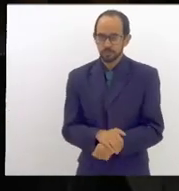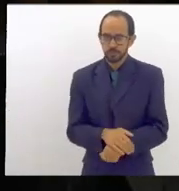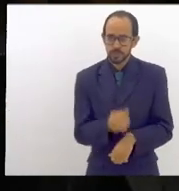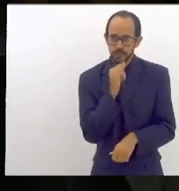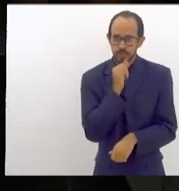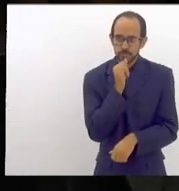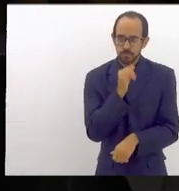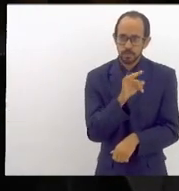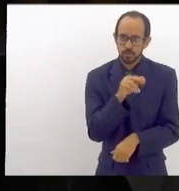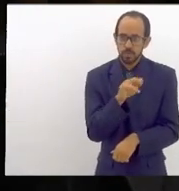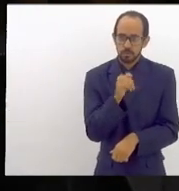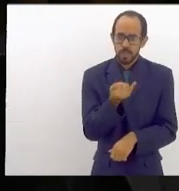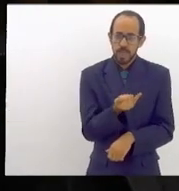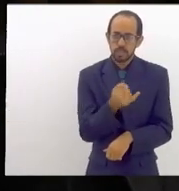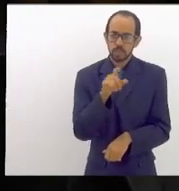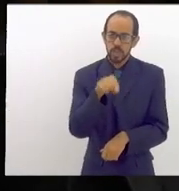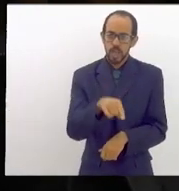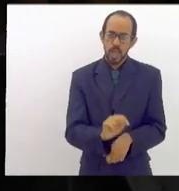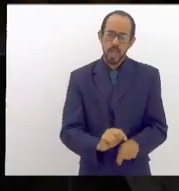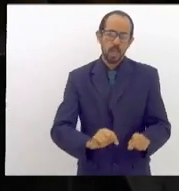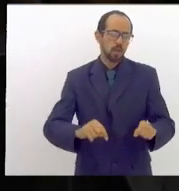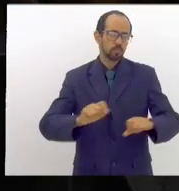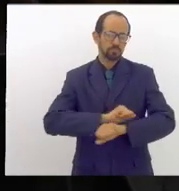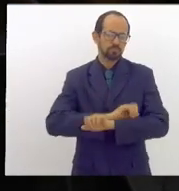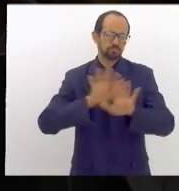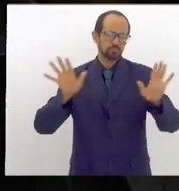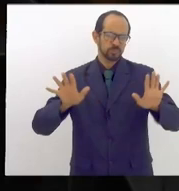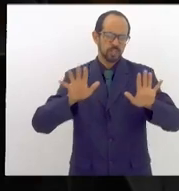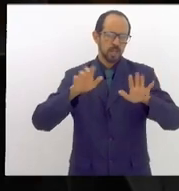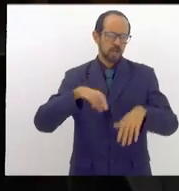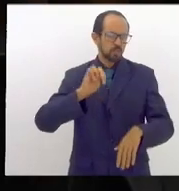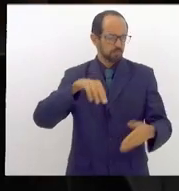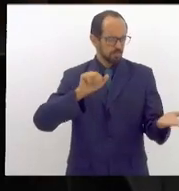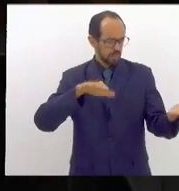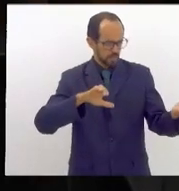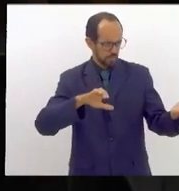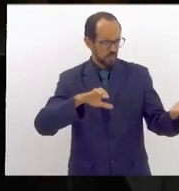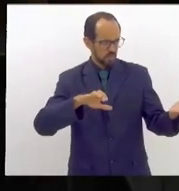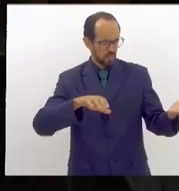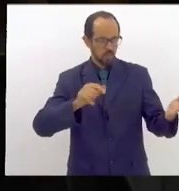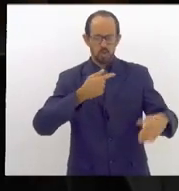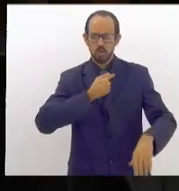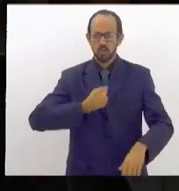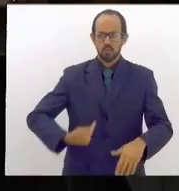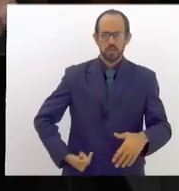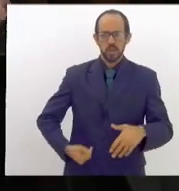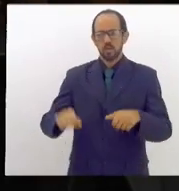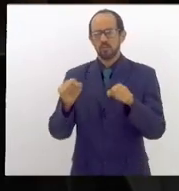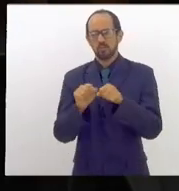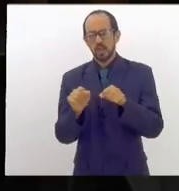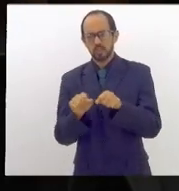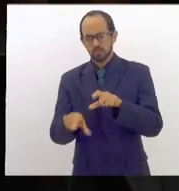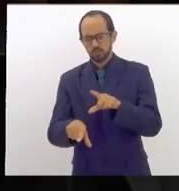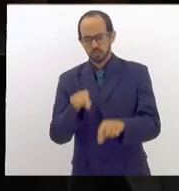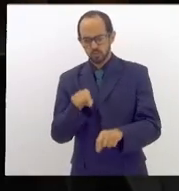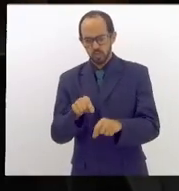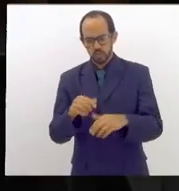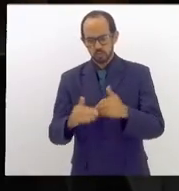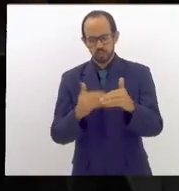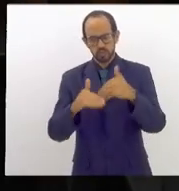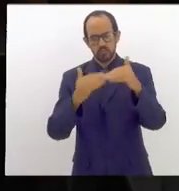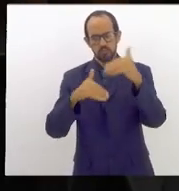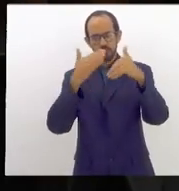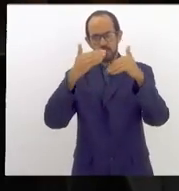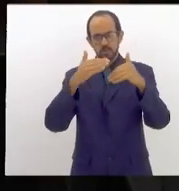é muito ilustrativo deputado Carlos Mendes o governo faz uma escolha de um caminho de desenvolvimento